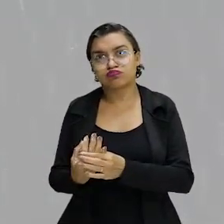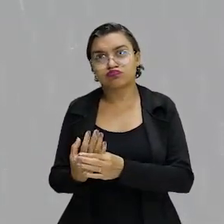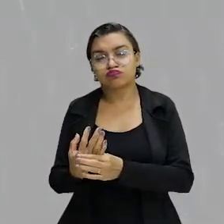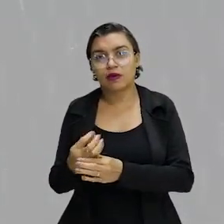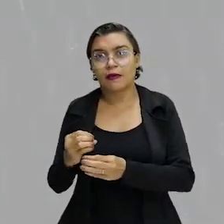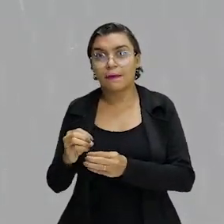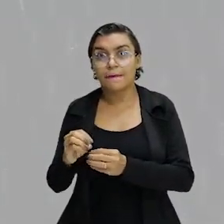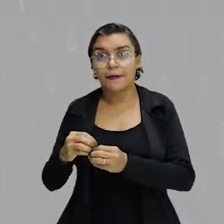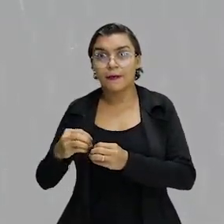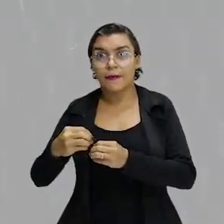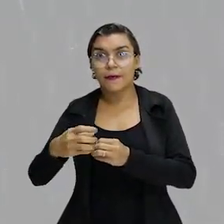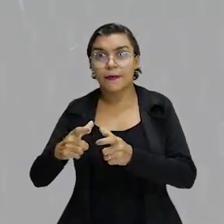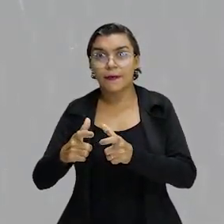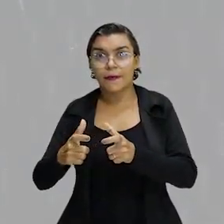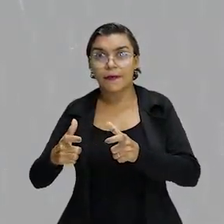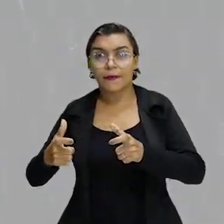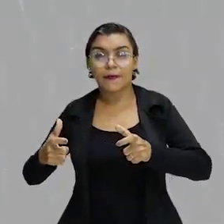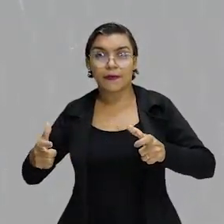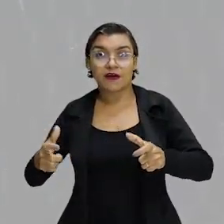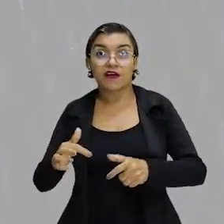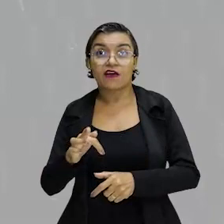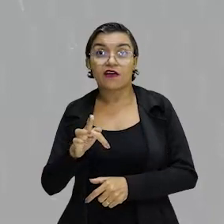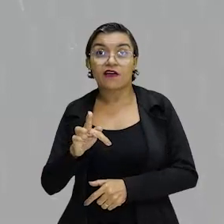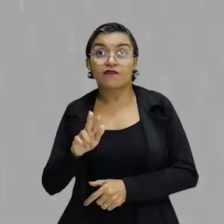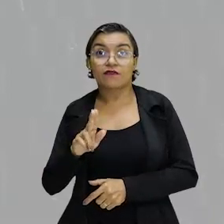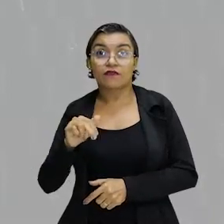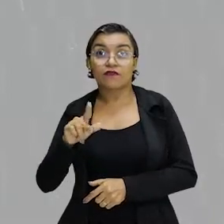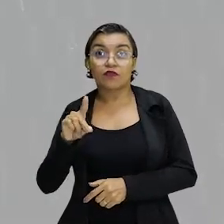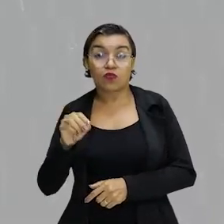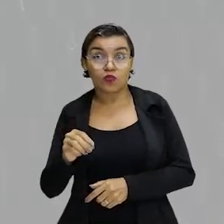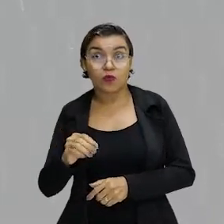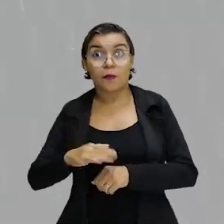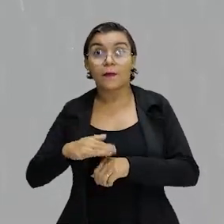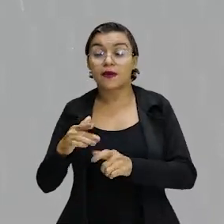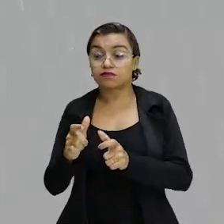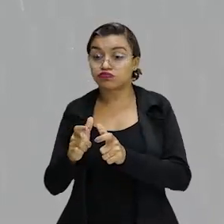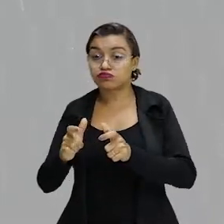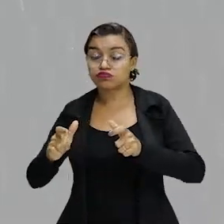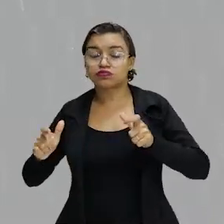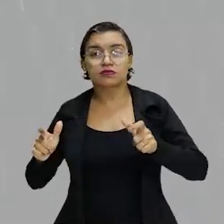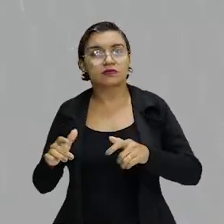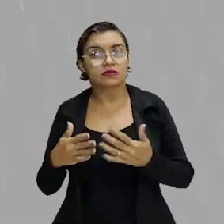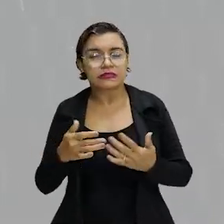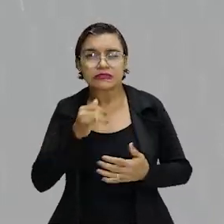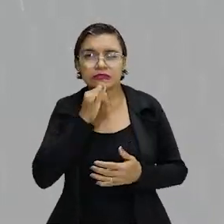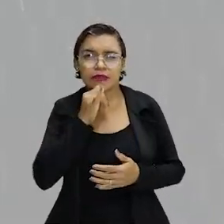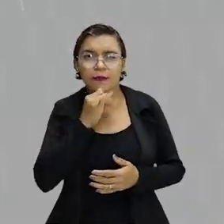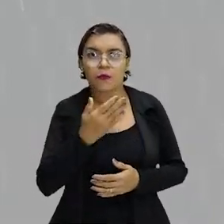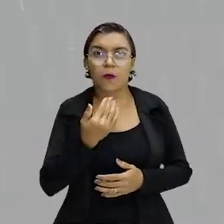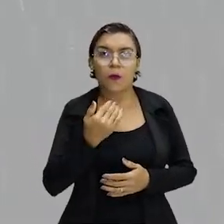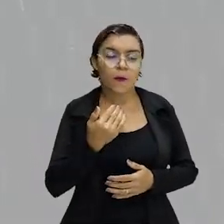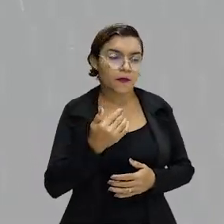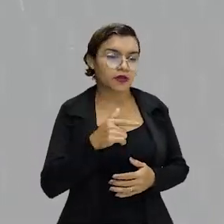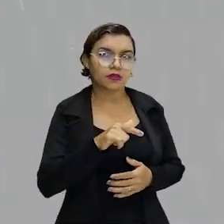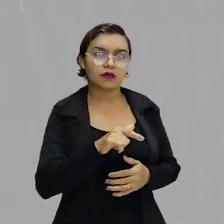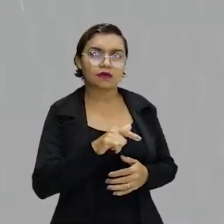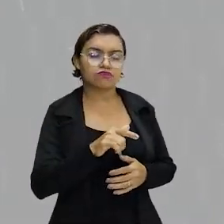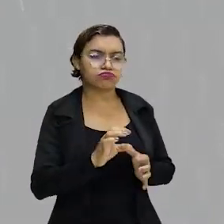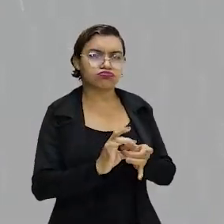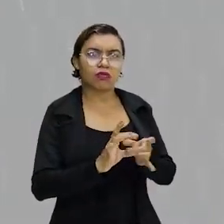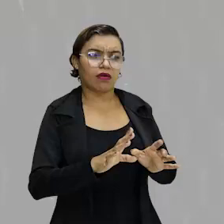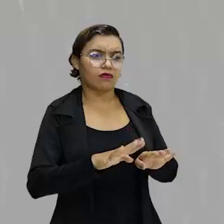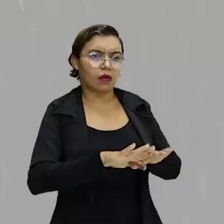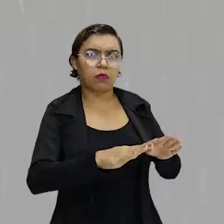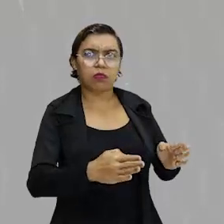mais fungos. Por isso que a gente não pode, por exemplo, deixar a comida, né, exposta, porque o ar está repleto